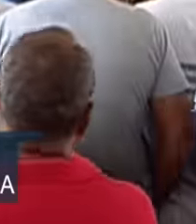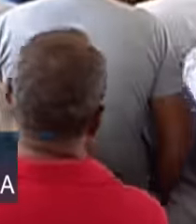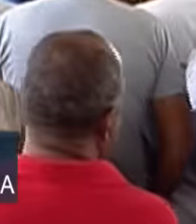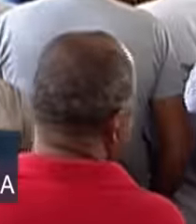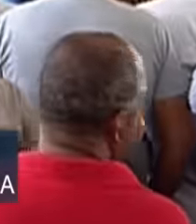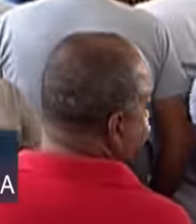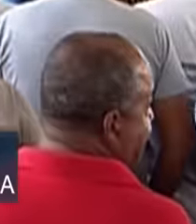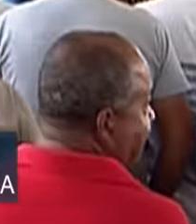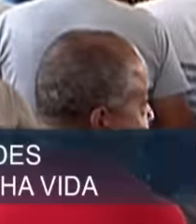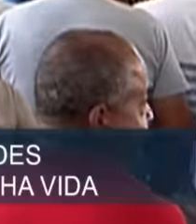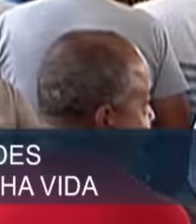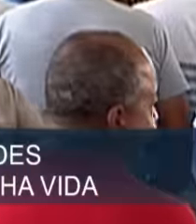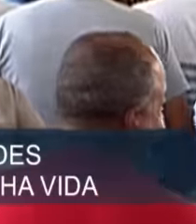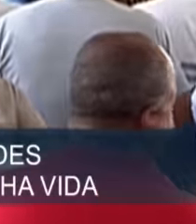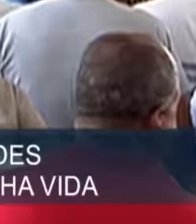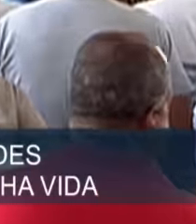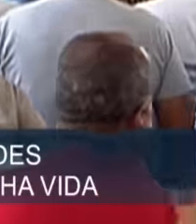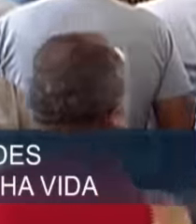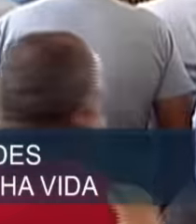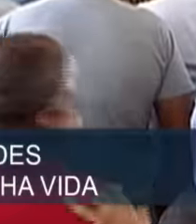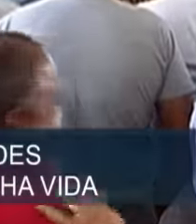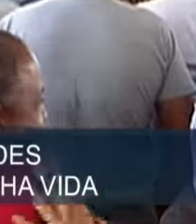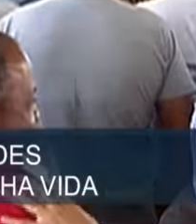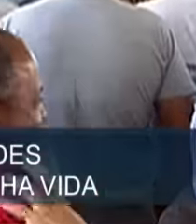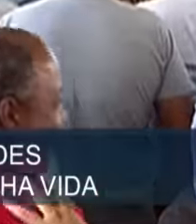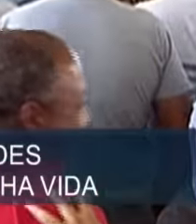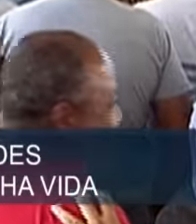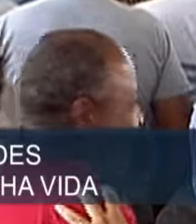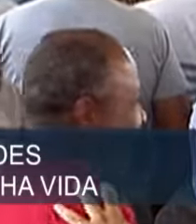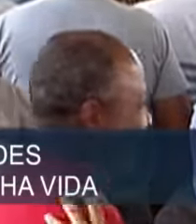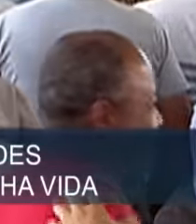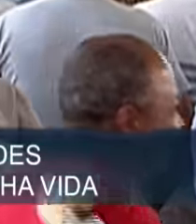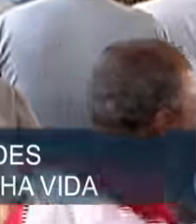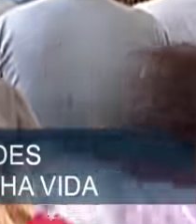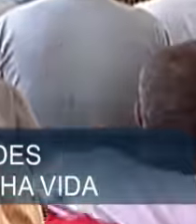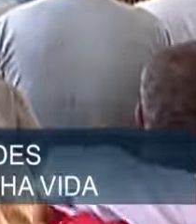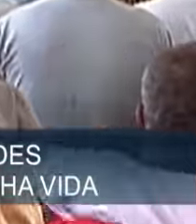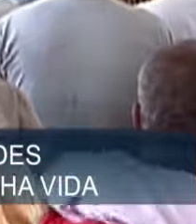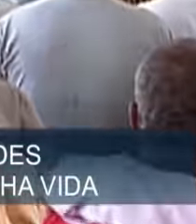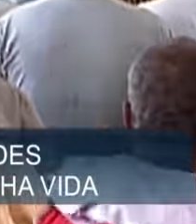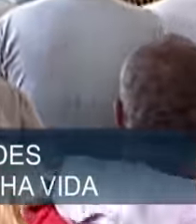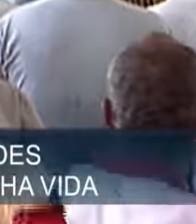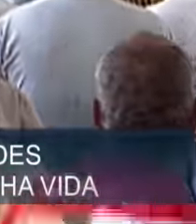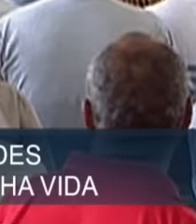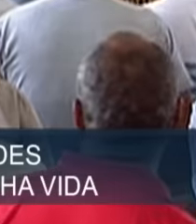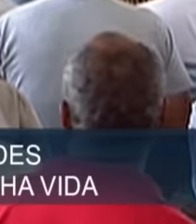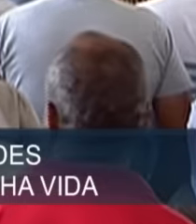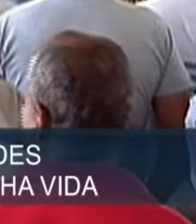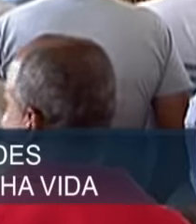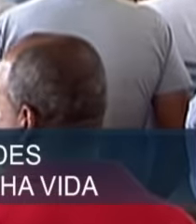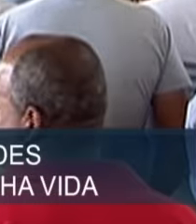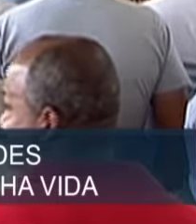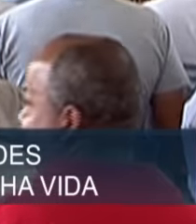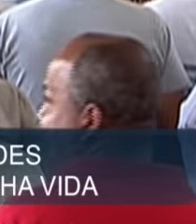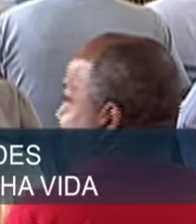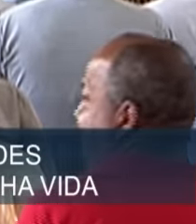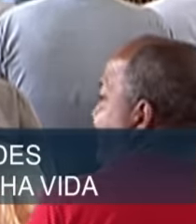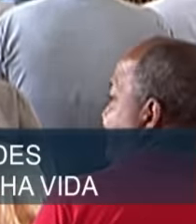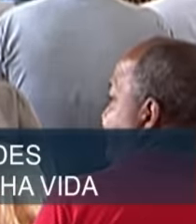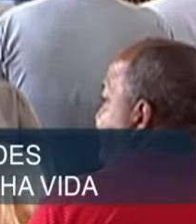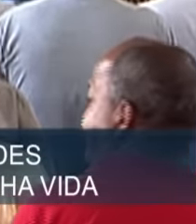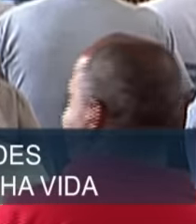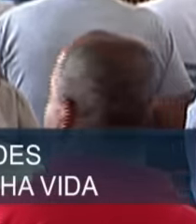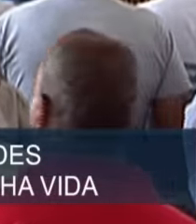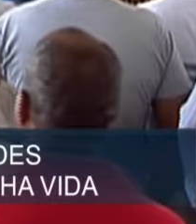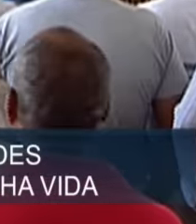Convidamos a presidenta da República, o governador da Bahia, o ministro das Cidades, o ministro da Defesa, o prefeito